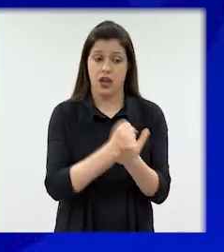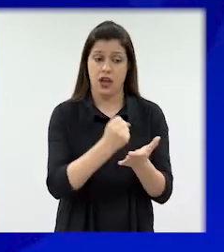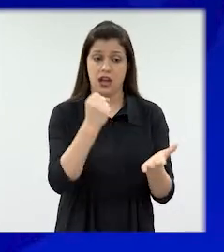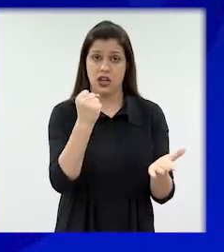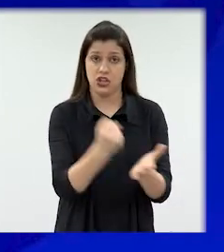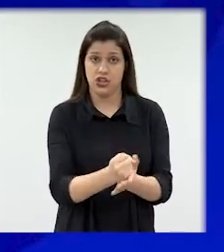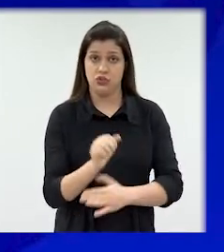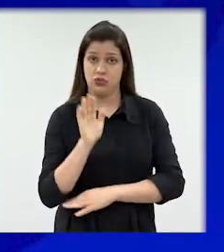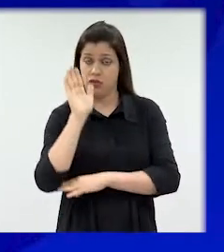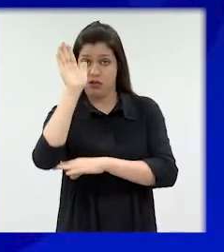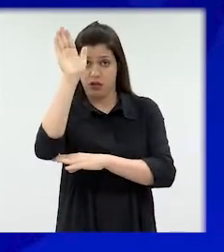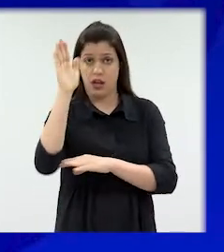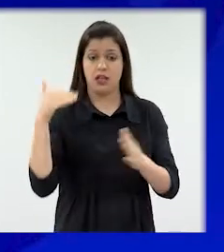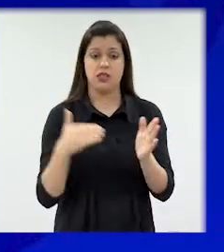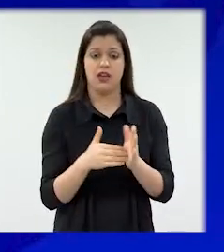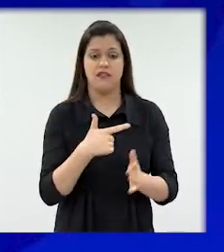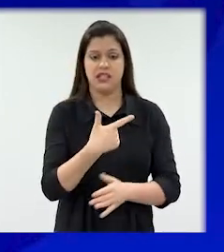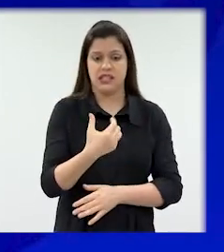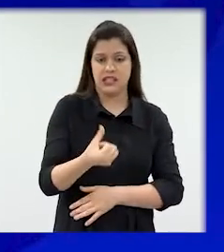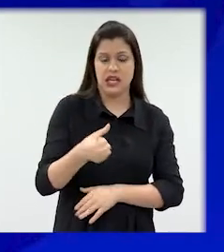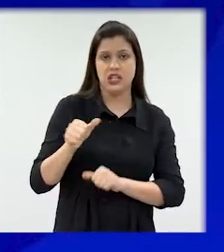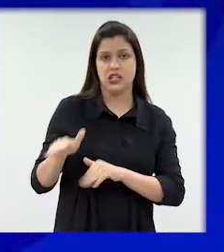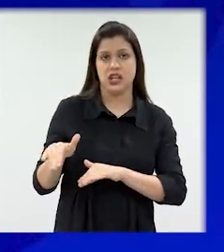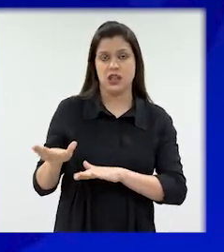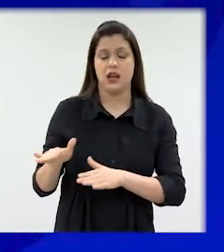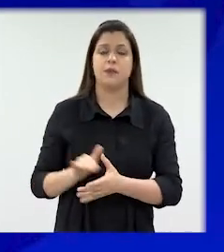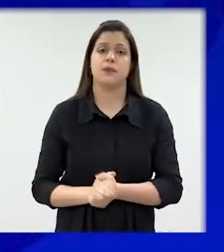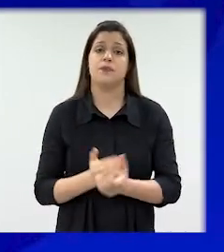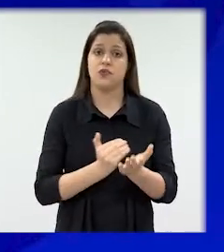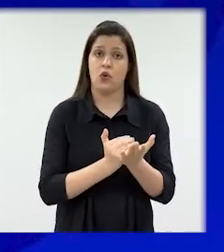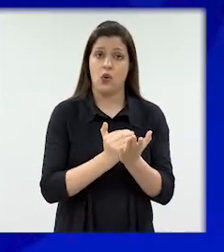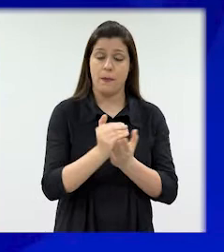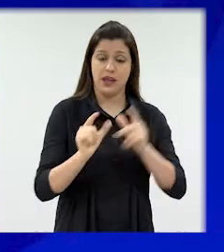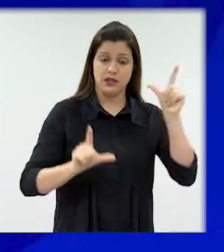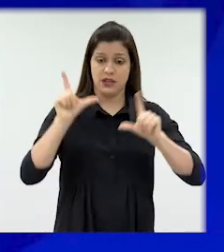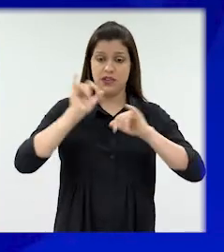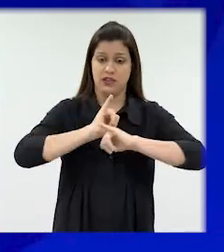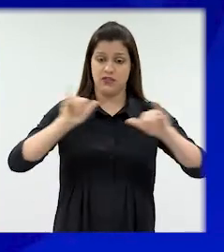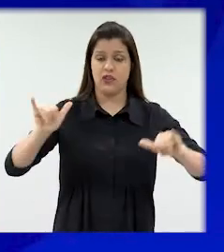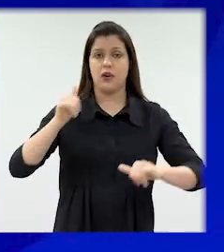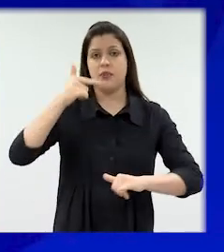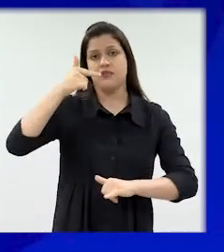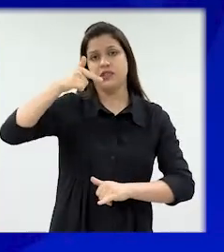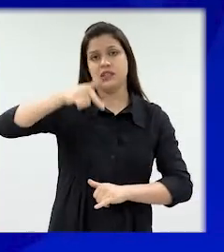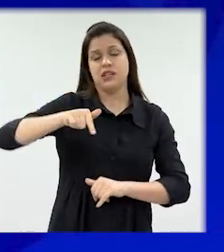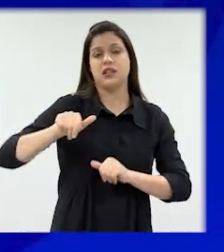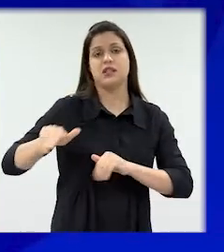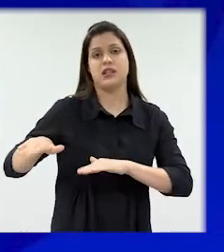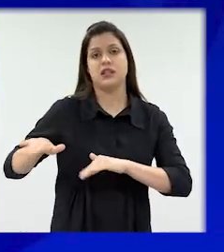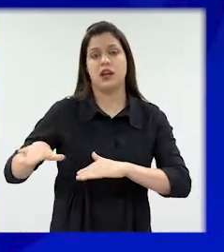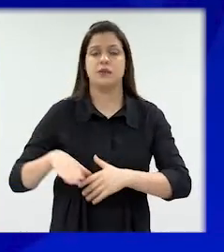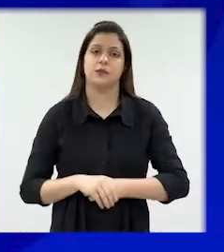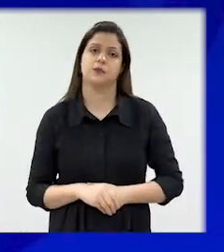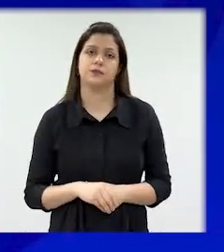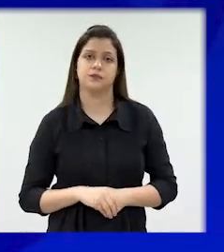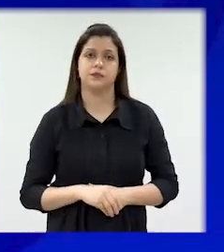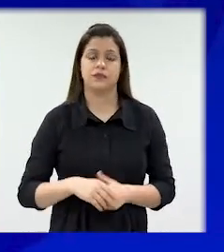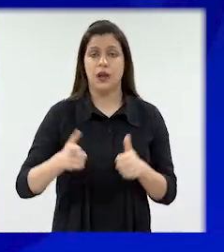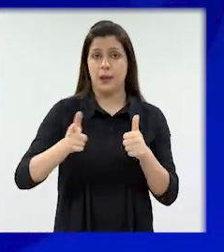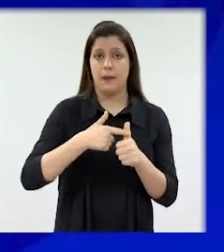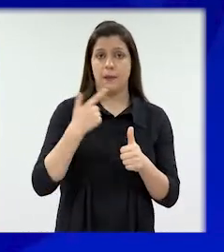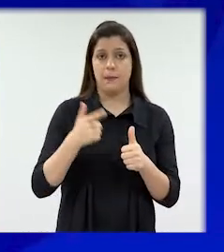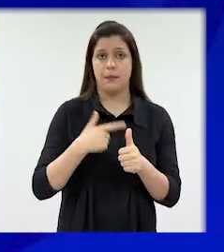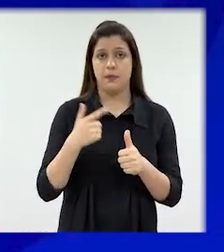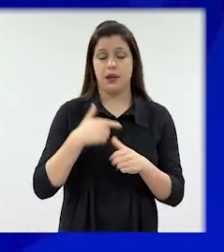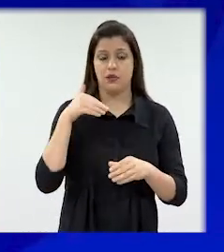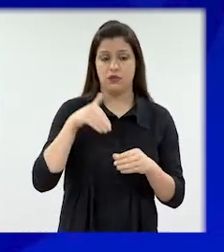de candidatura é até 26 de setembro. Início da propaganda eleitoral, no dia 27 de setembro. Primeiro turno